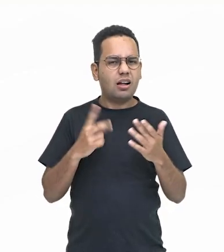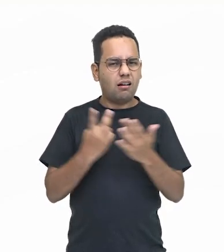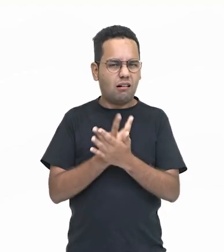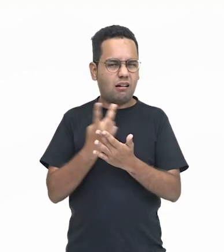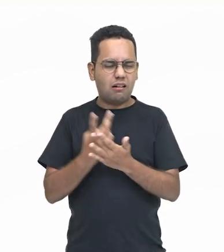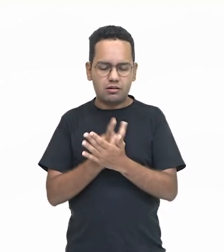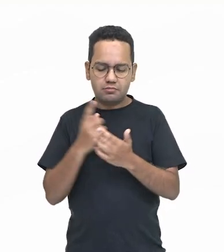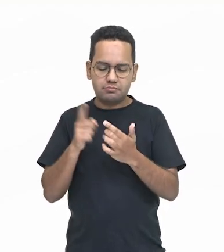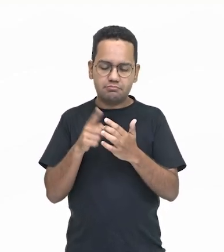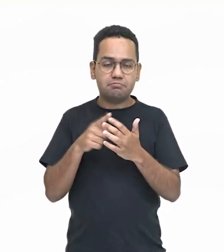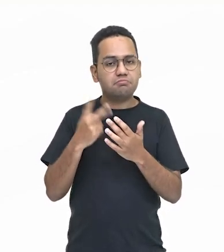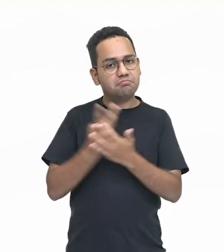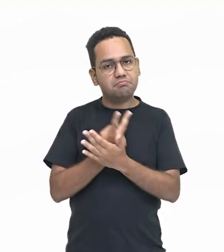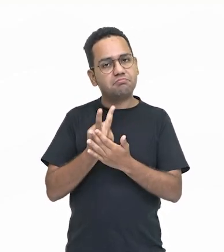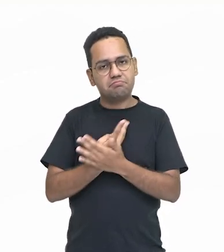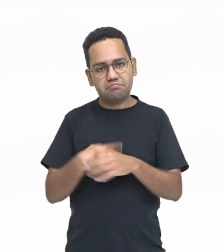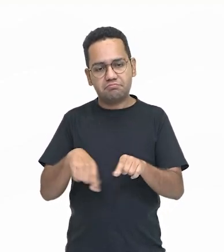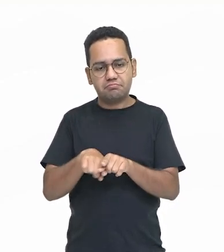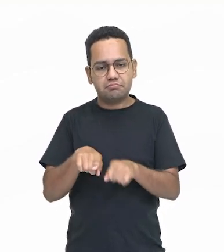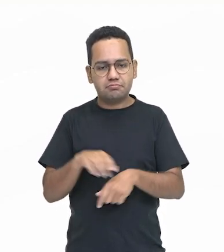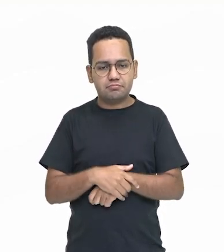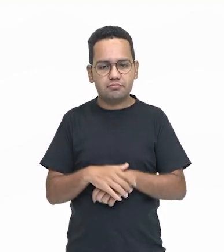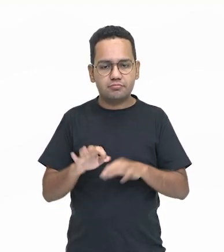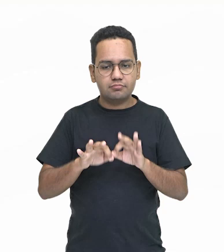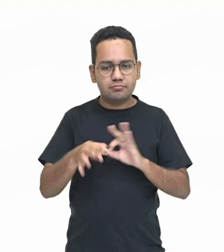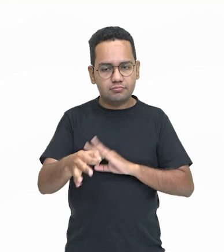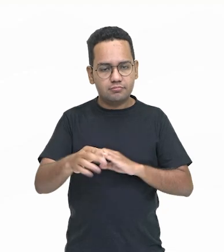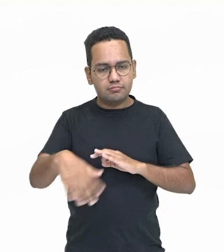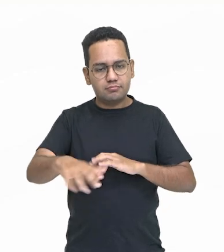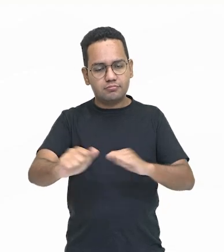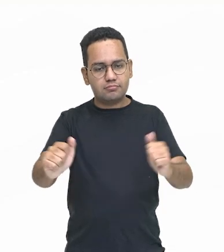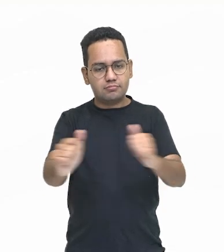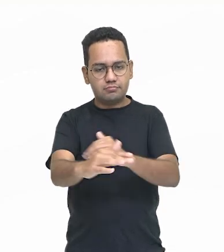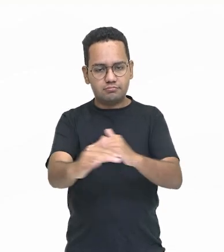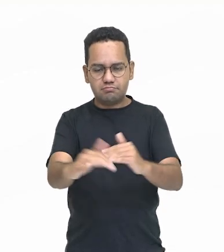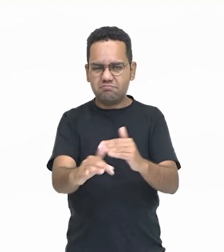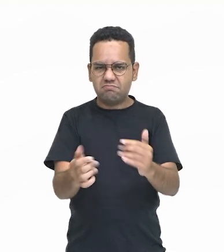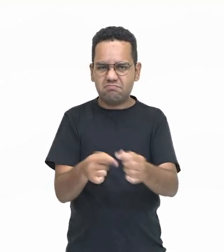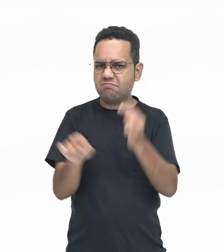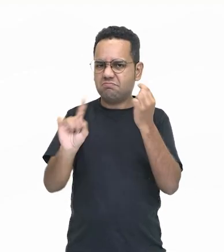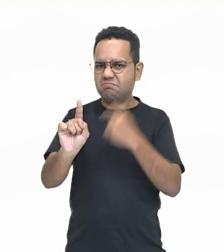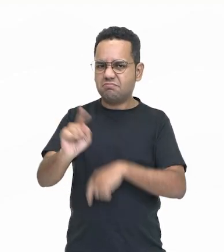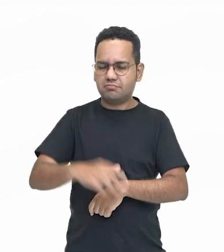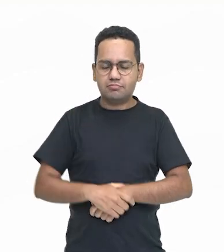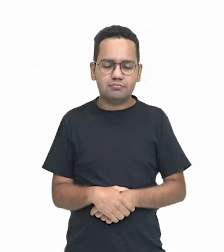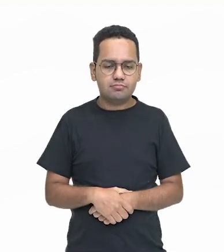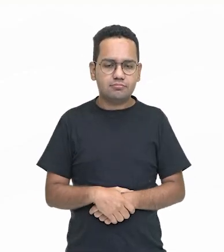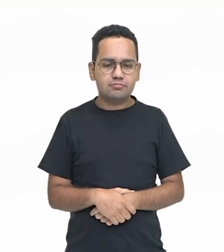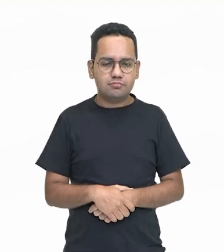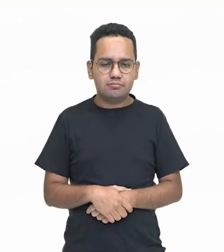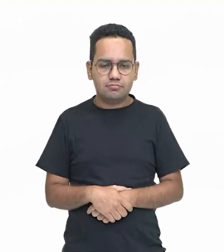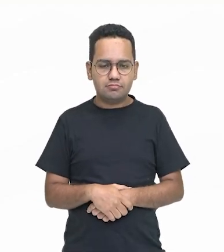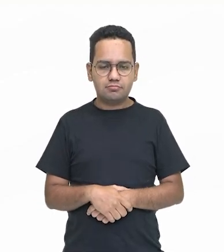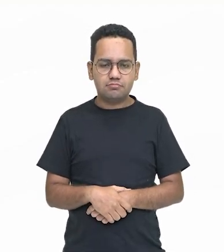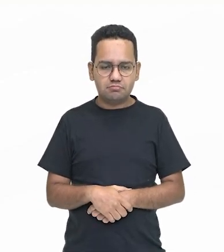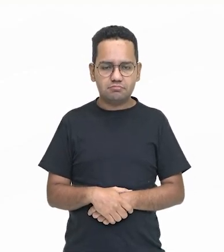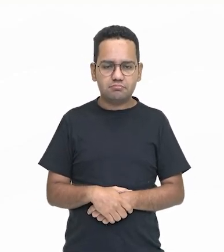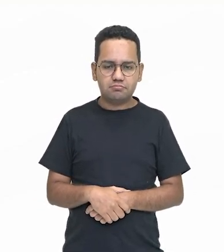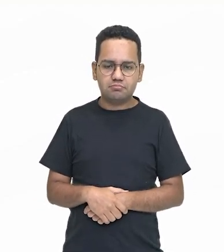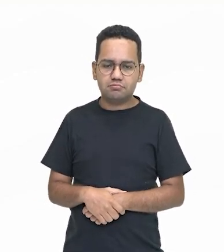como a letra B também, que a grande distância dos centros consumidores não tem nada a ver com o aproveitamento de